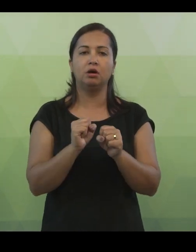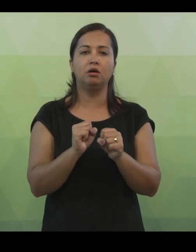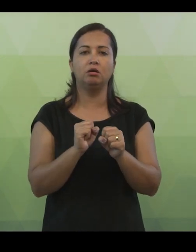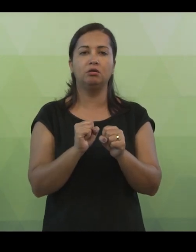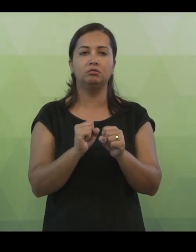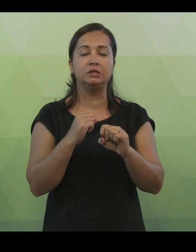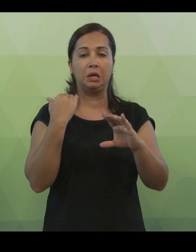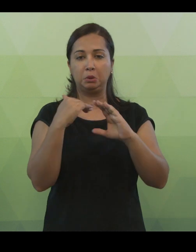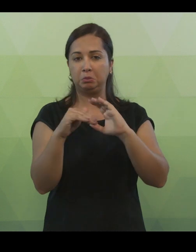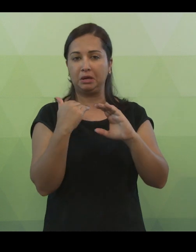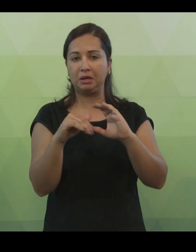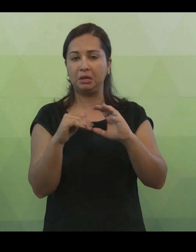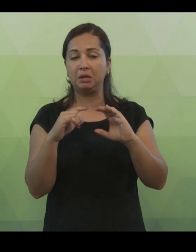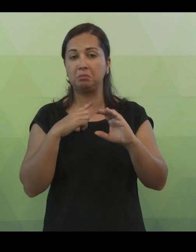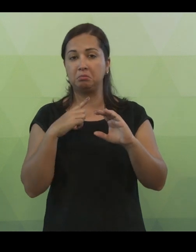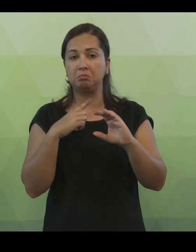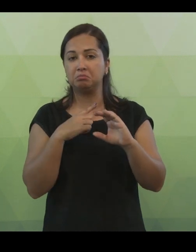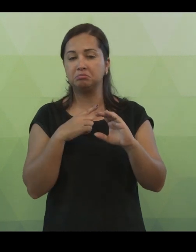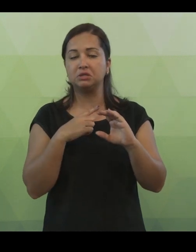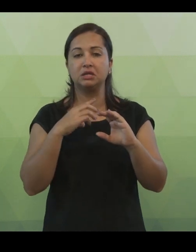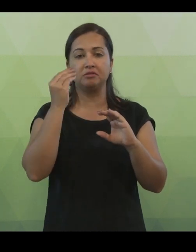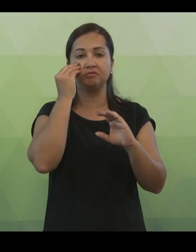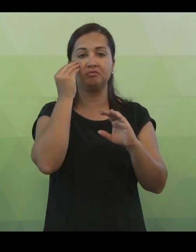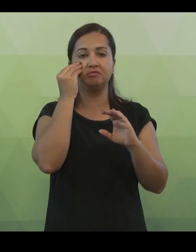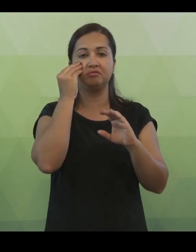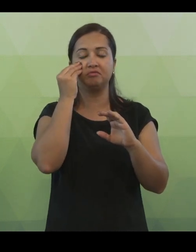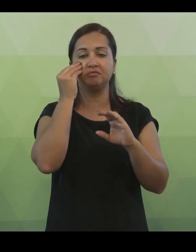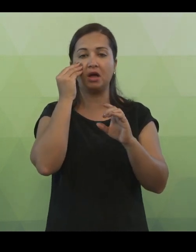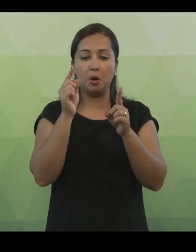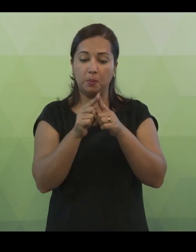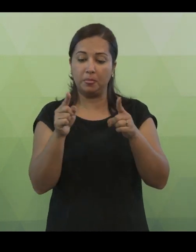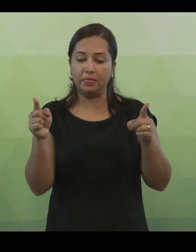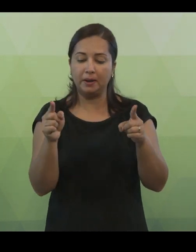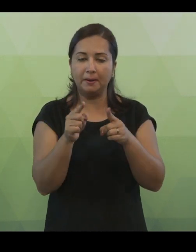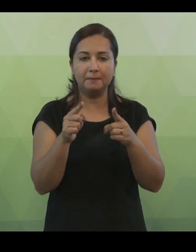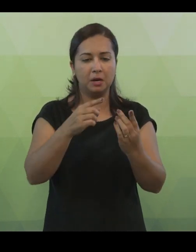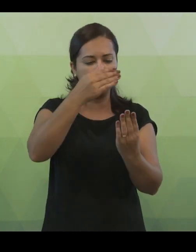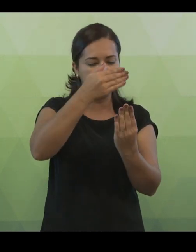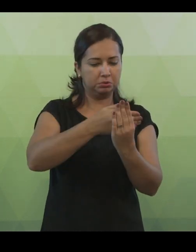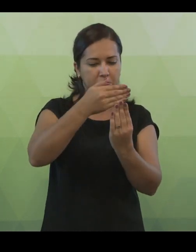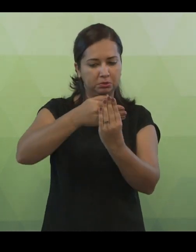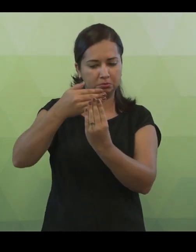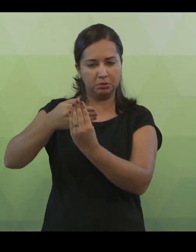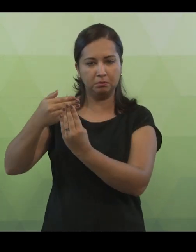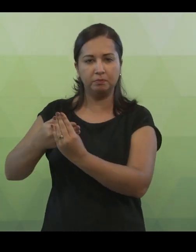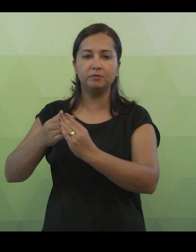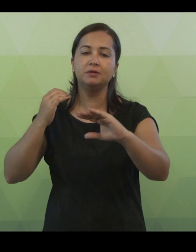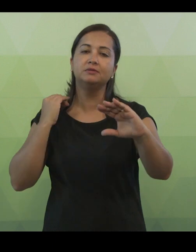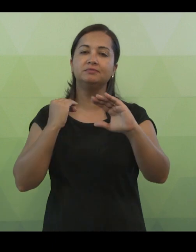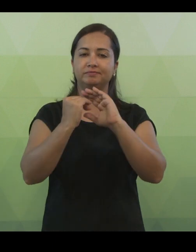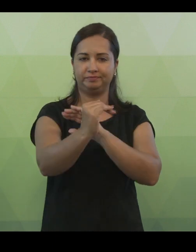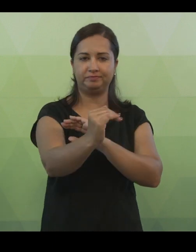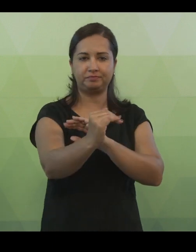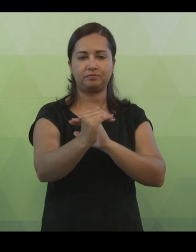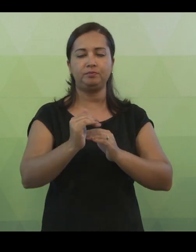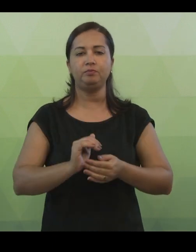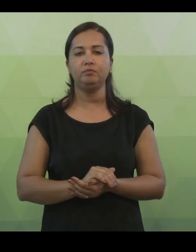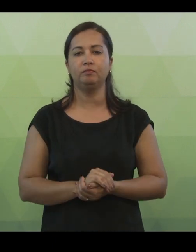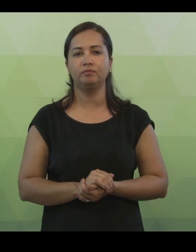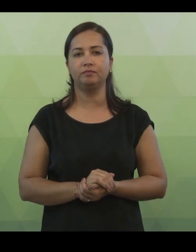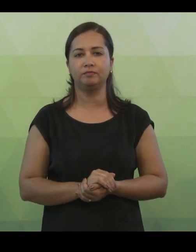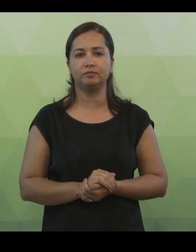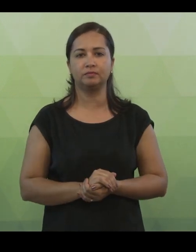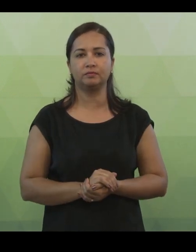têm, né, uma quantidade máxima, né, um tamanho máximo dos arquivos, né, que podem ser anexados, tá? Para você enviar aquela mensagem.